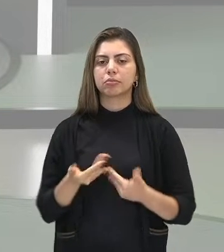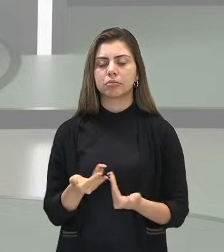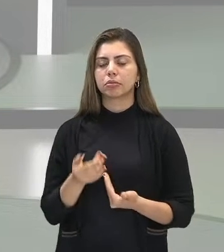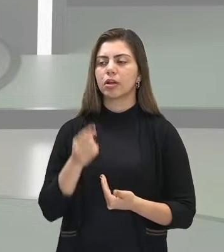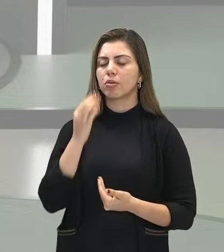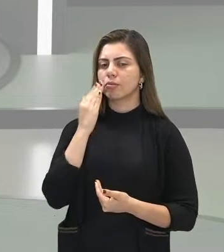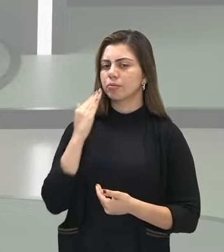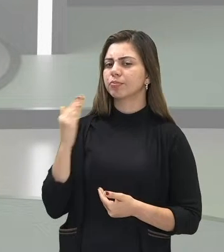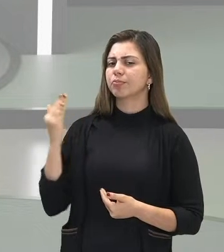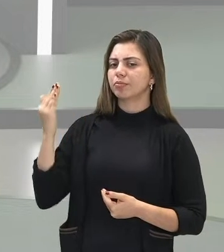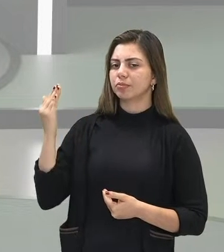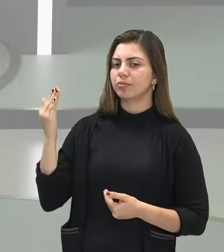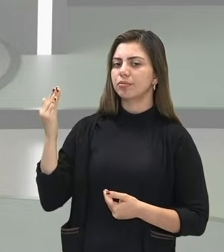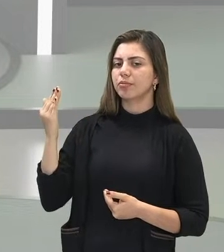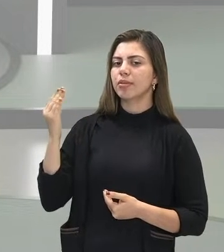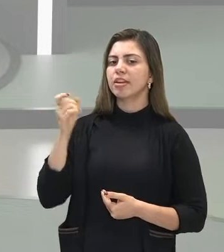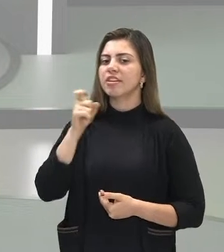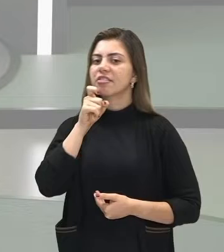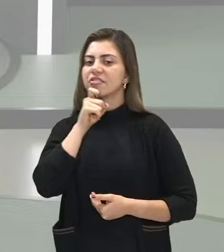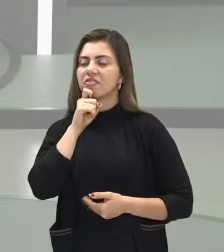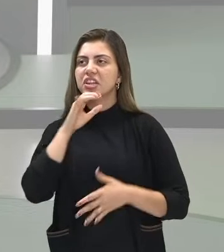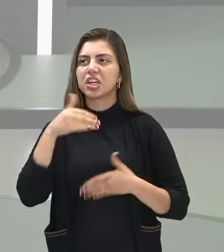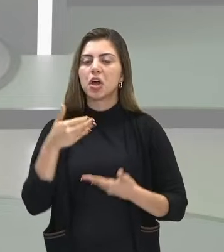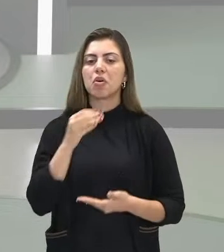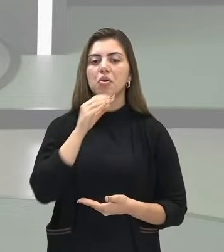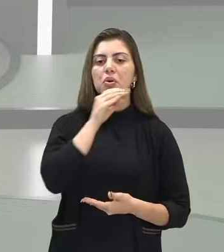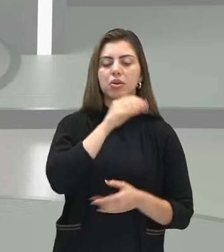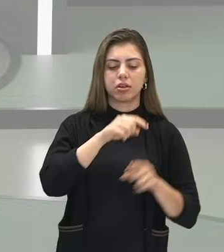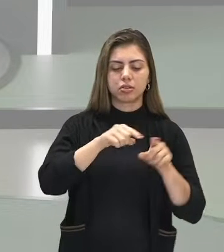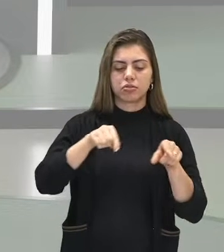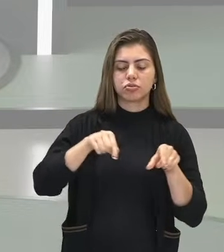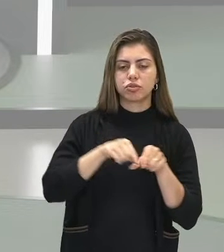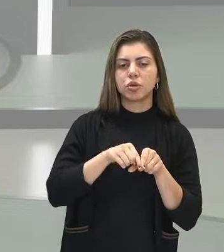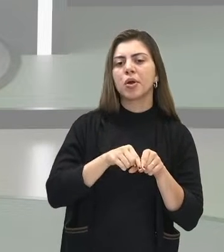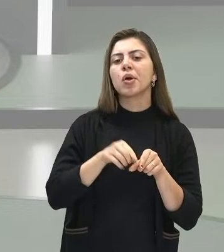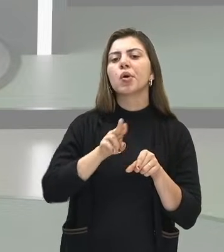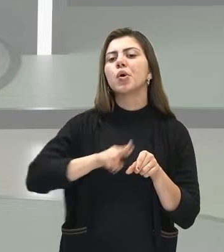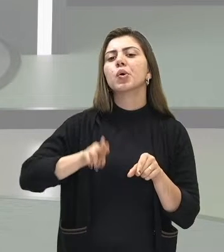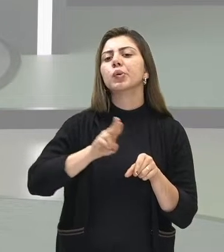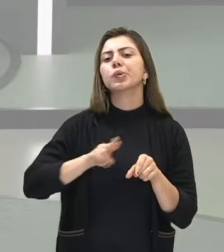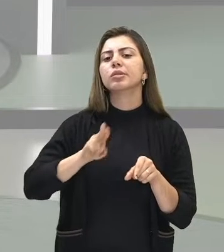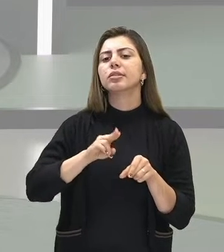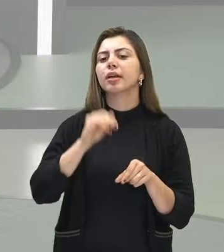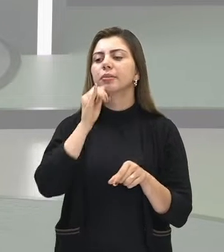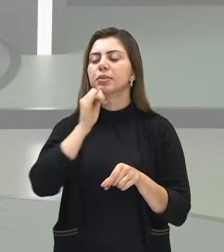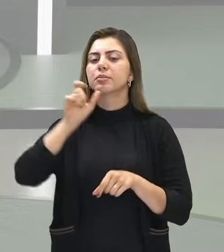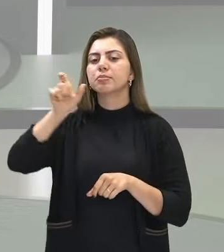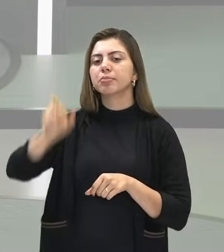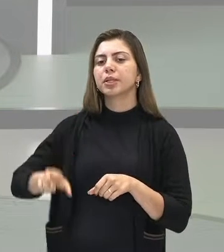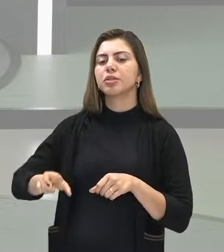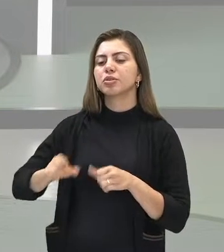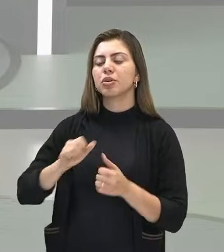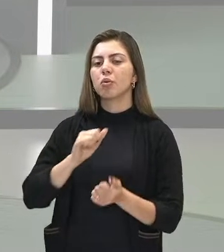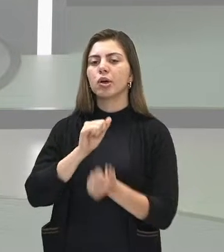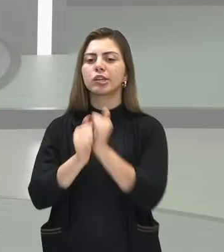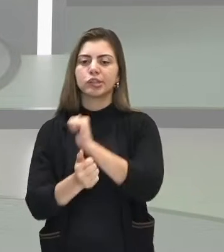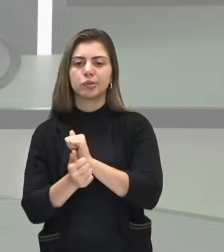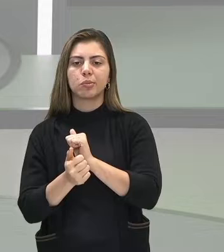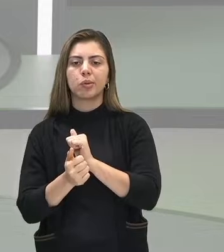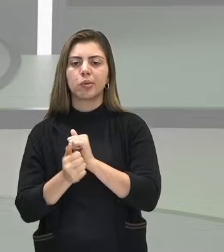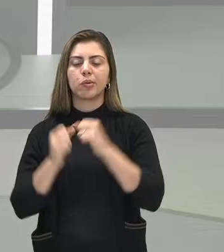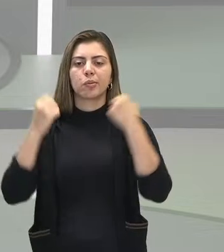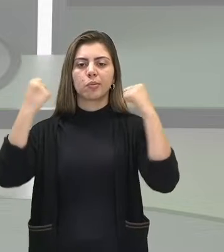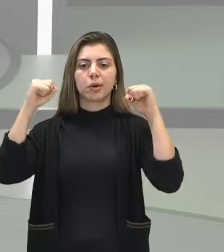instantâneas, frias ou quentes, elas são usadas pelos nossos atletas,